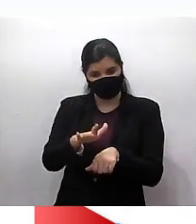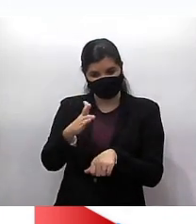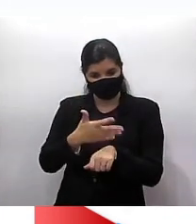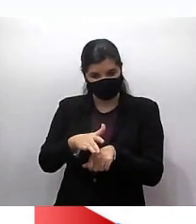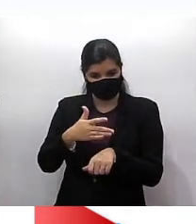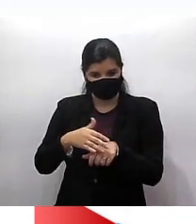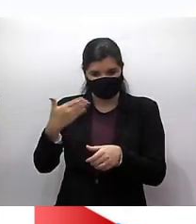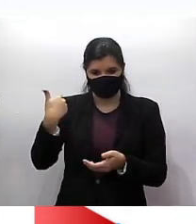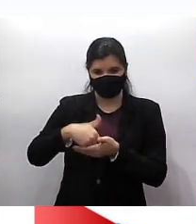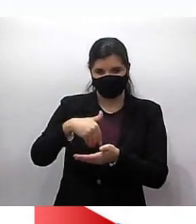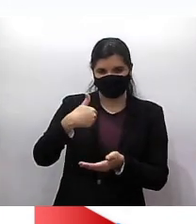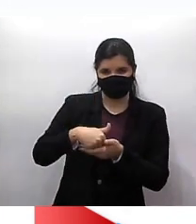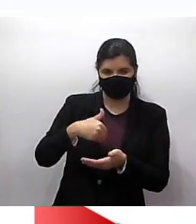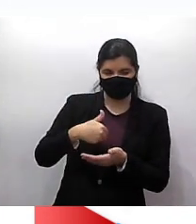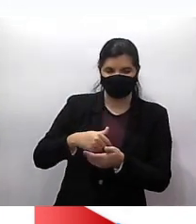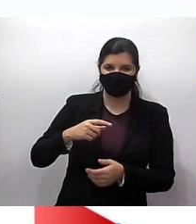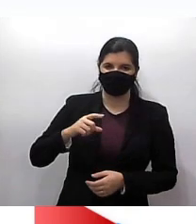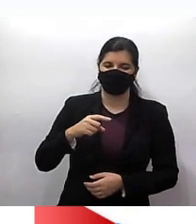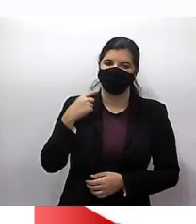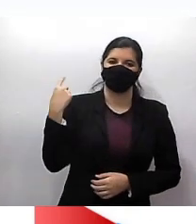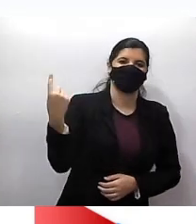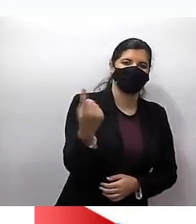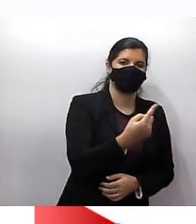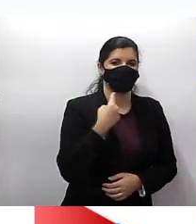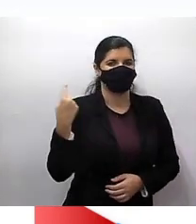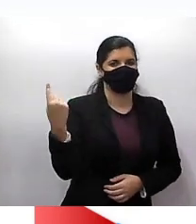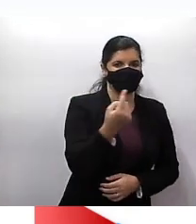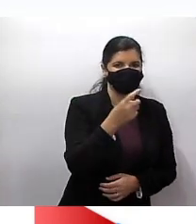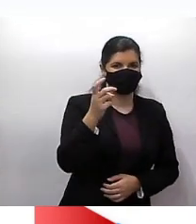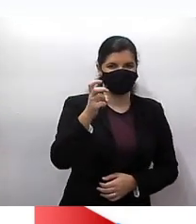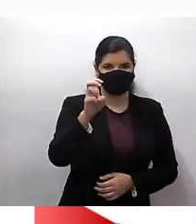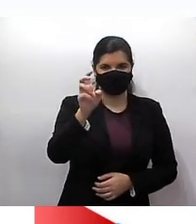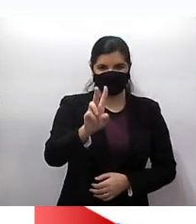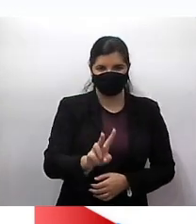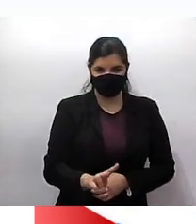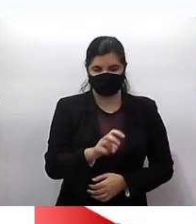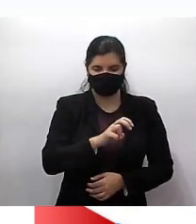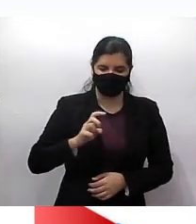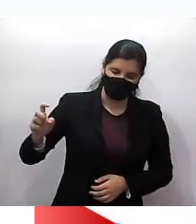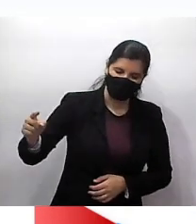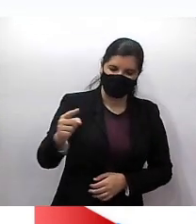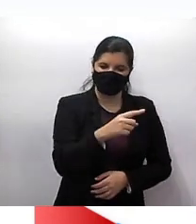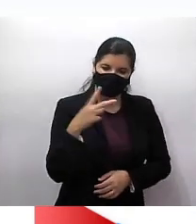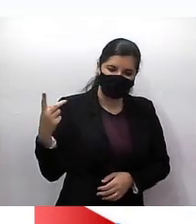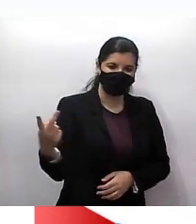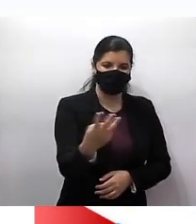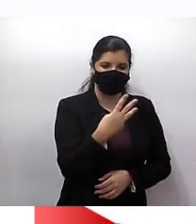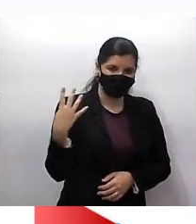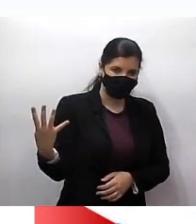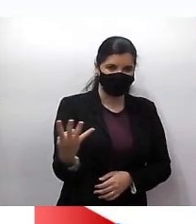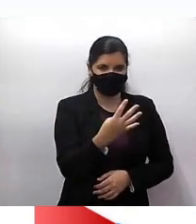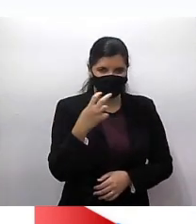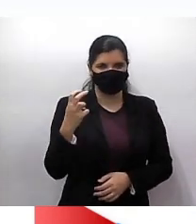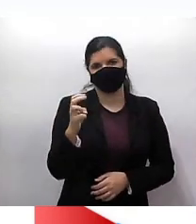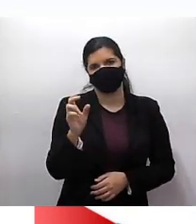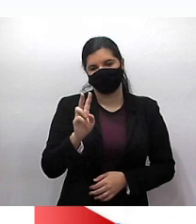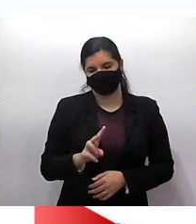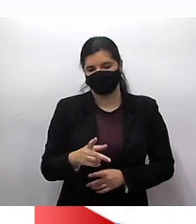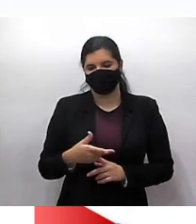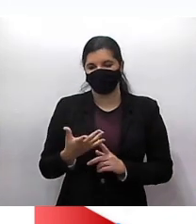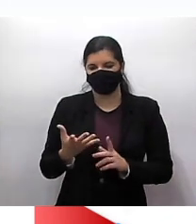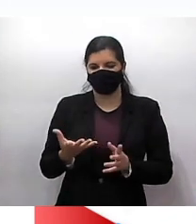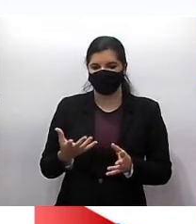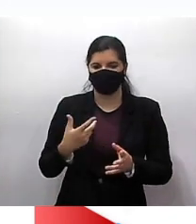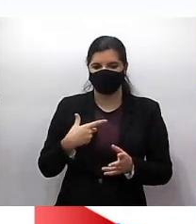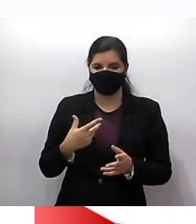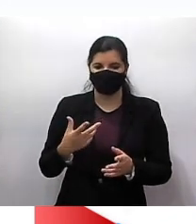um time dão 5 voltas e meia correndo ao redor do campo. Sendo assim,